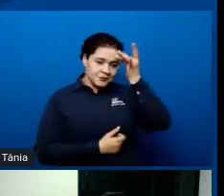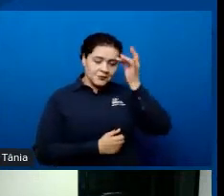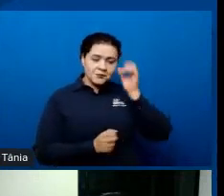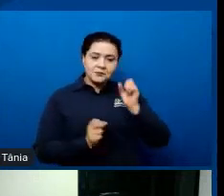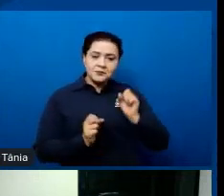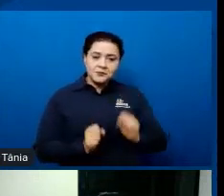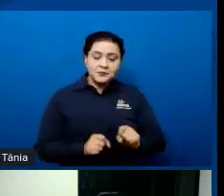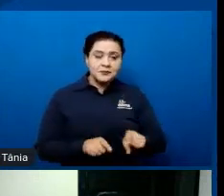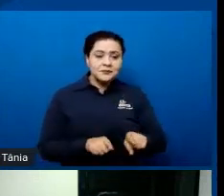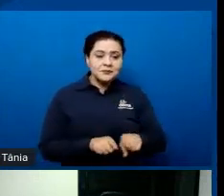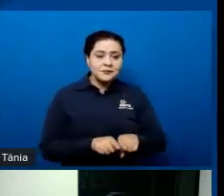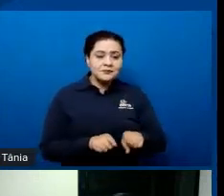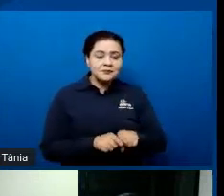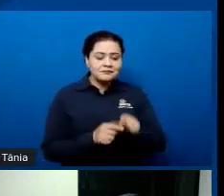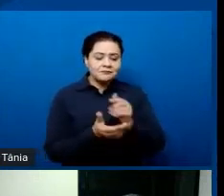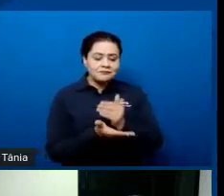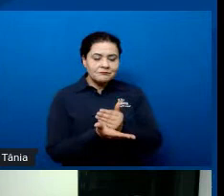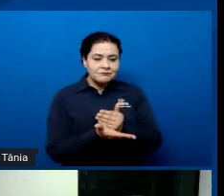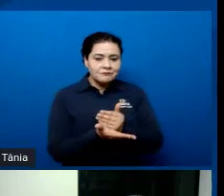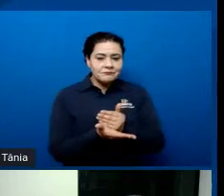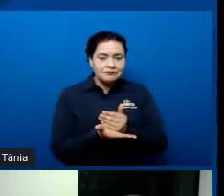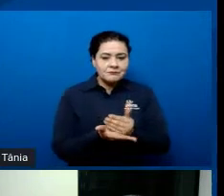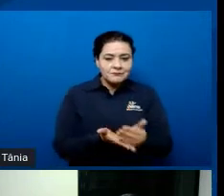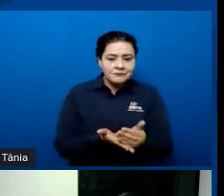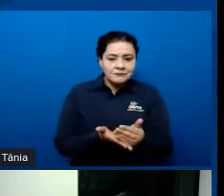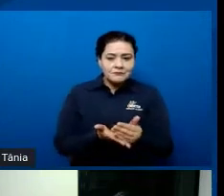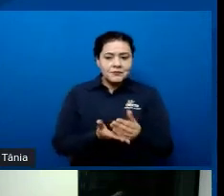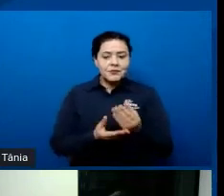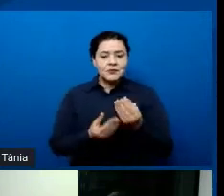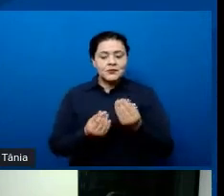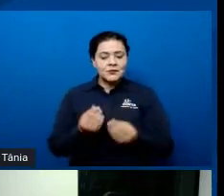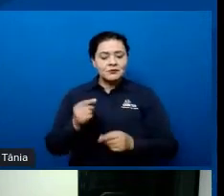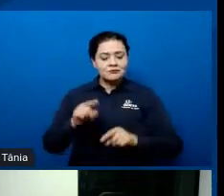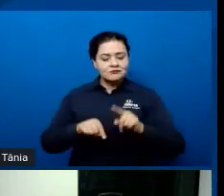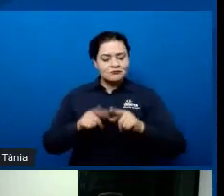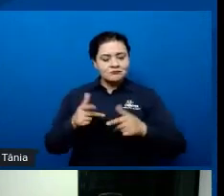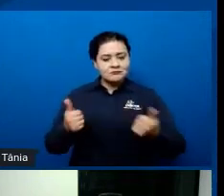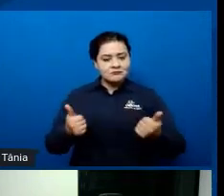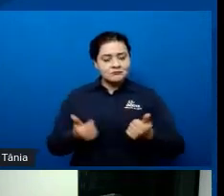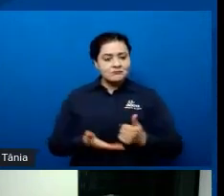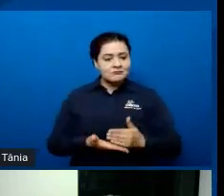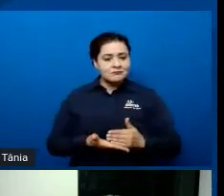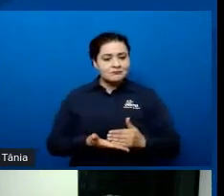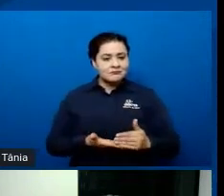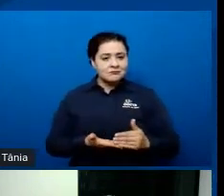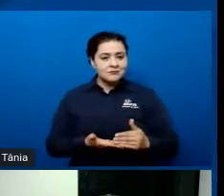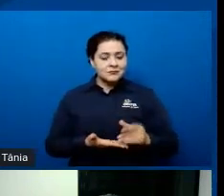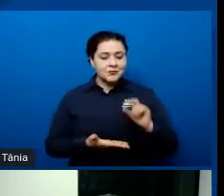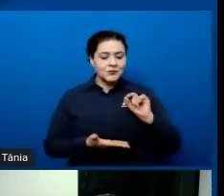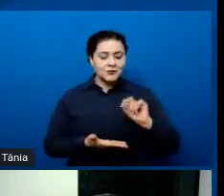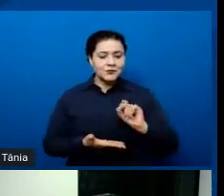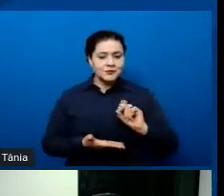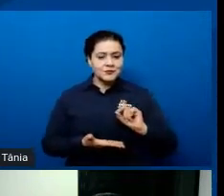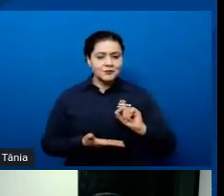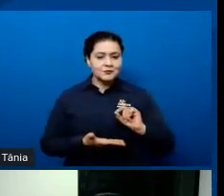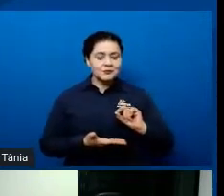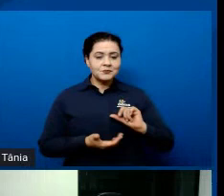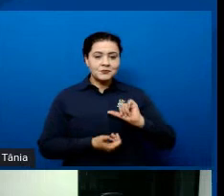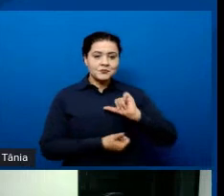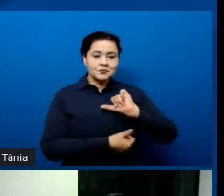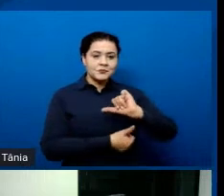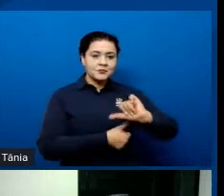E ela vai começar, com esses recursos, ela vai começar a transcender,